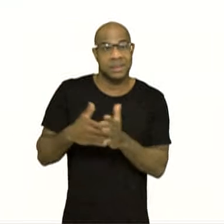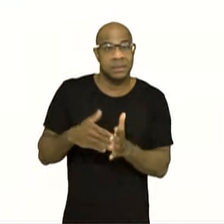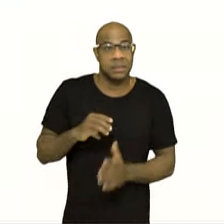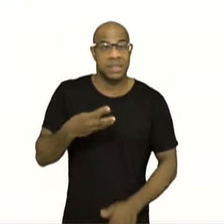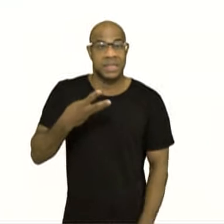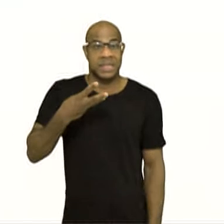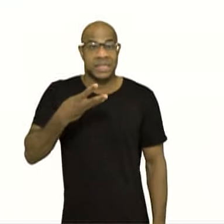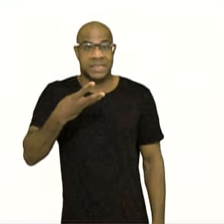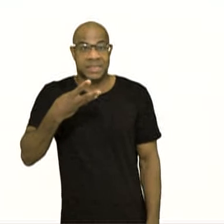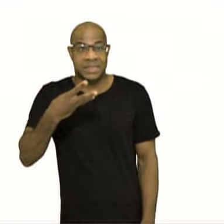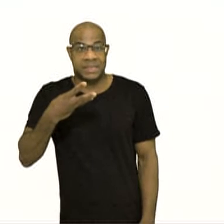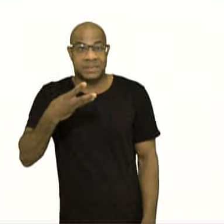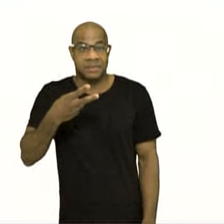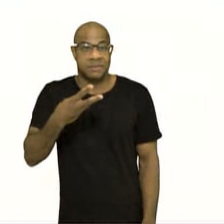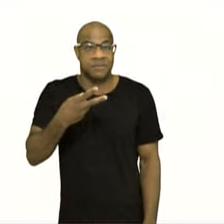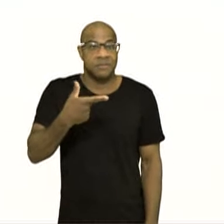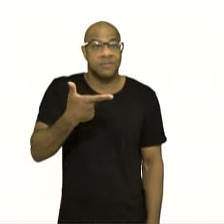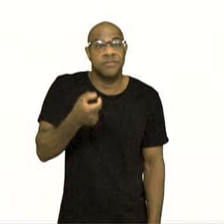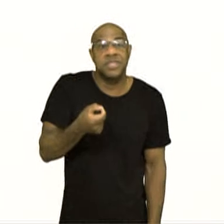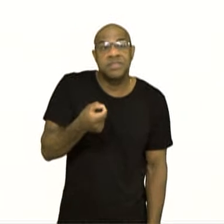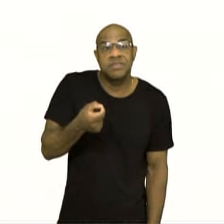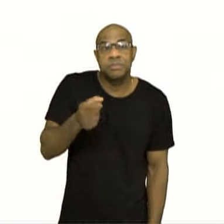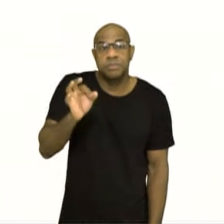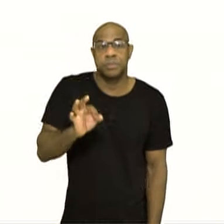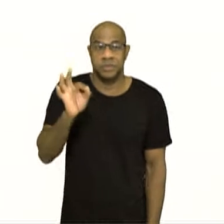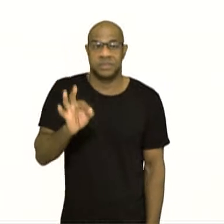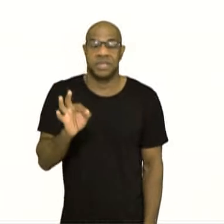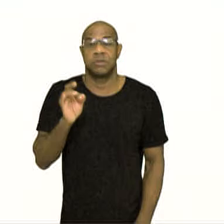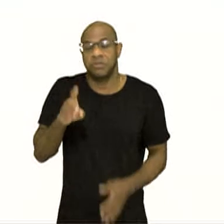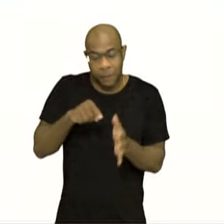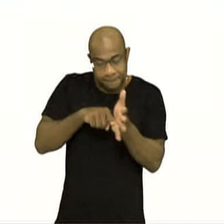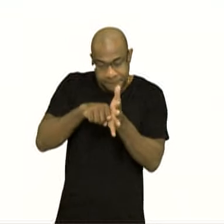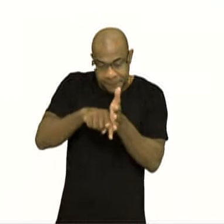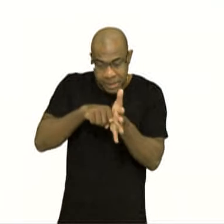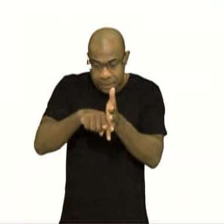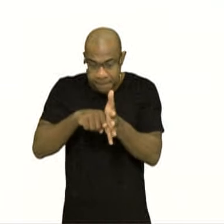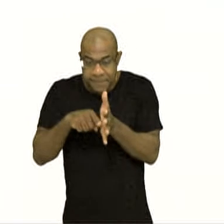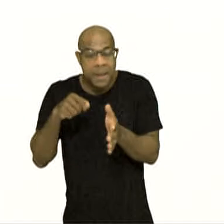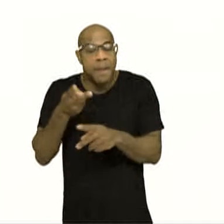idade só procuram um médico quando realmente se sentem mal.